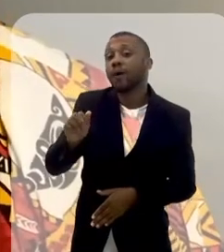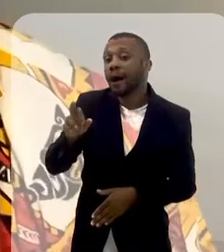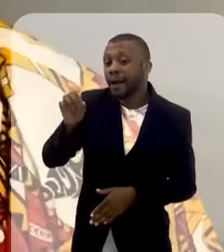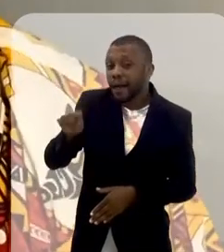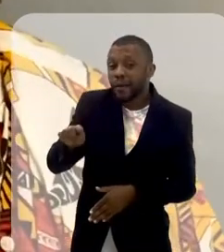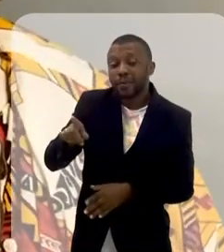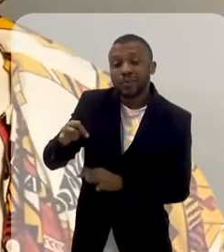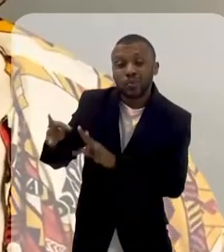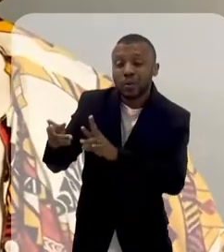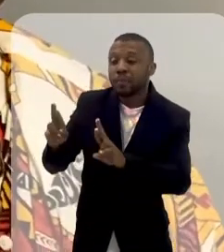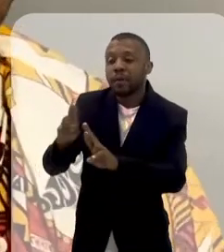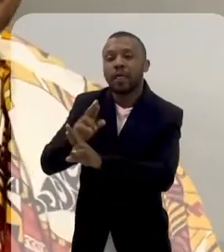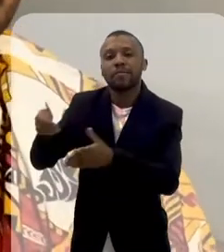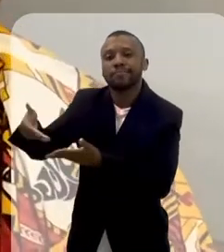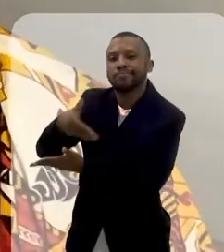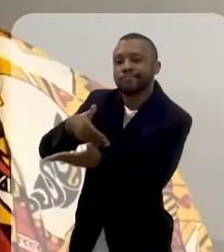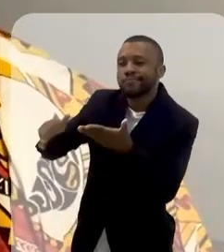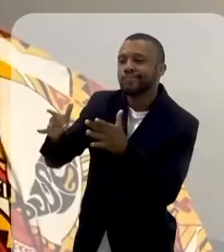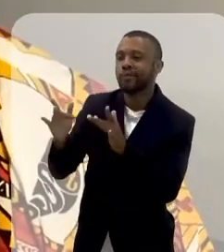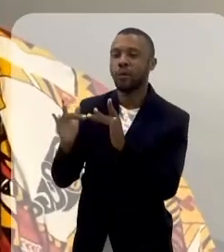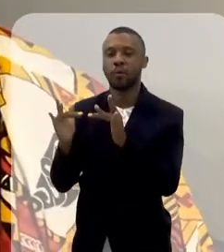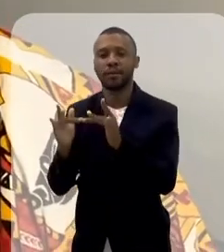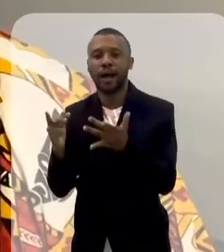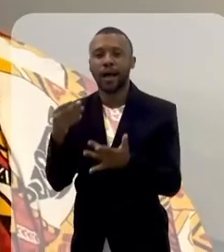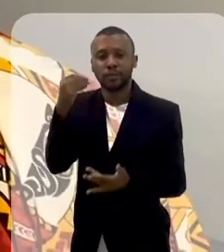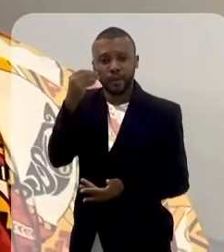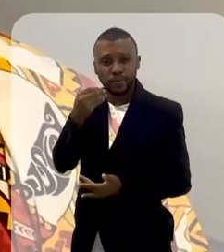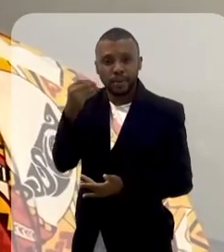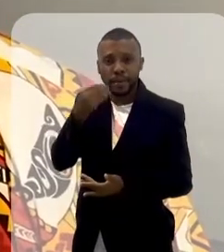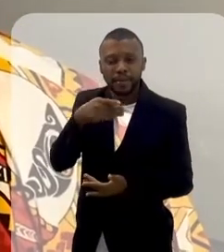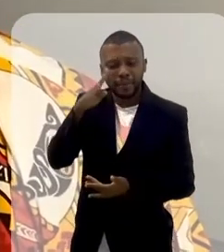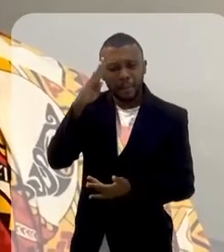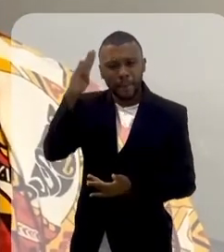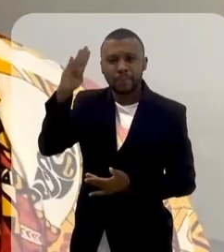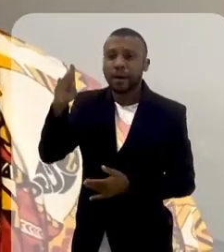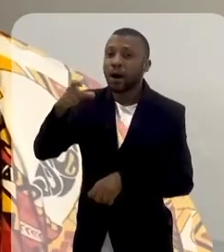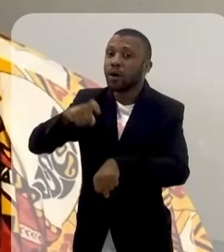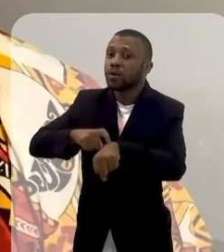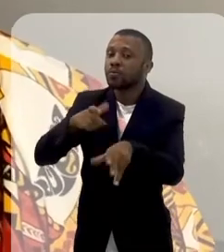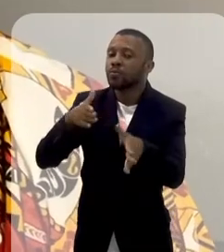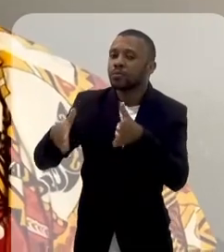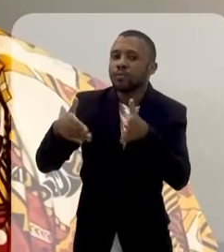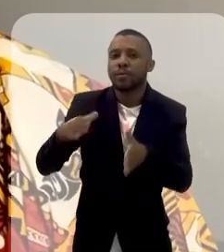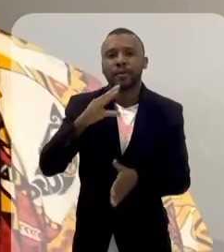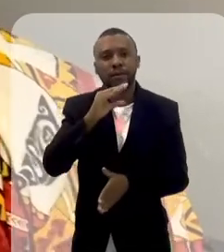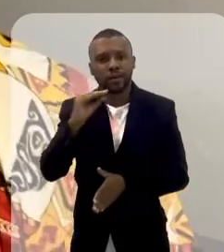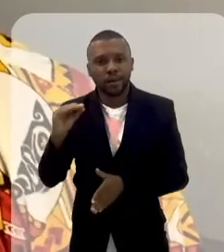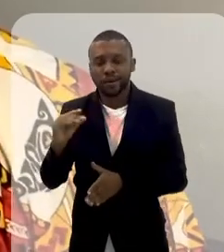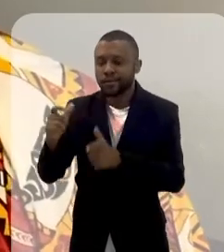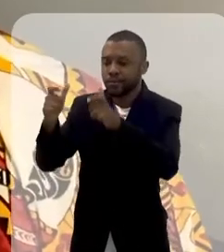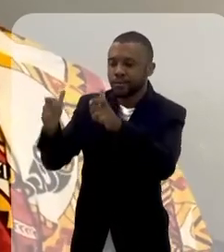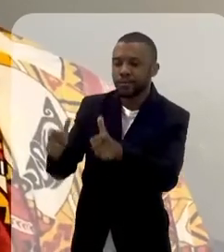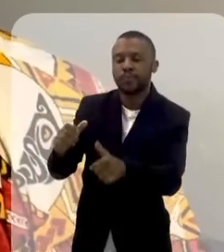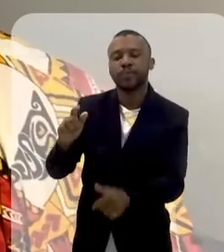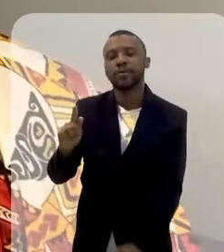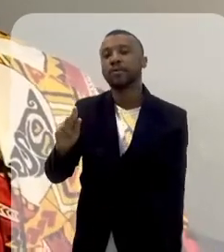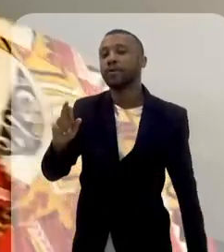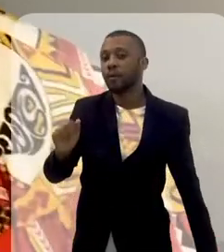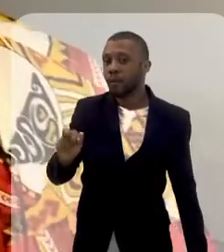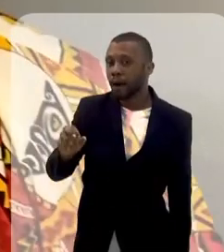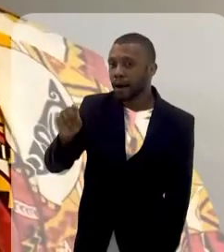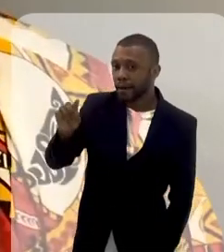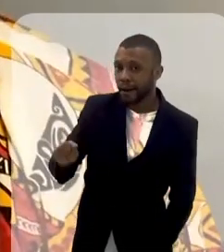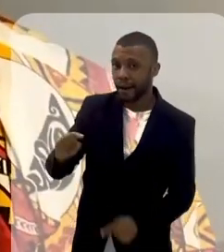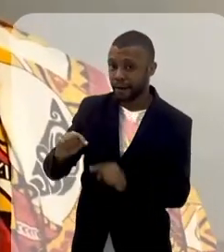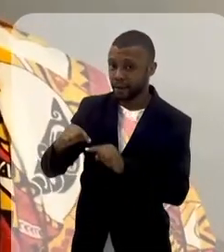Guará porque todos os meus afetos, todas as minhas relações mais queridas da adolescência estão no Guará e